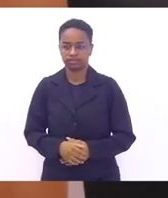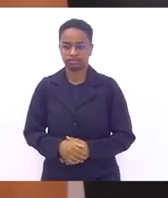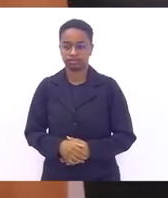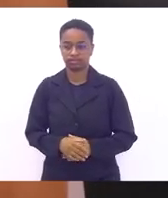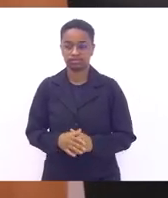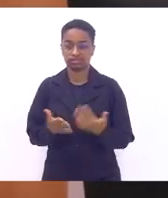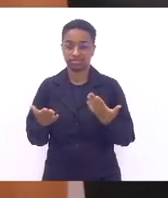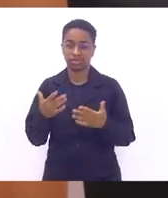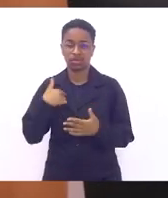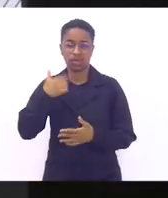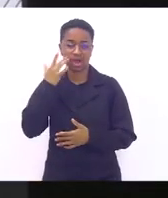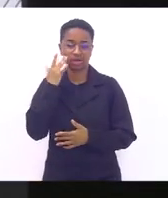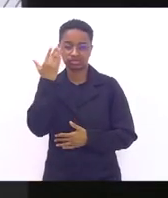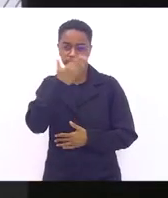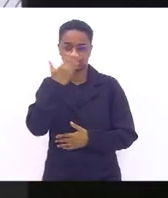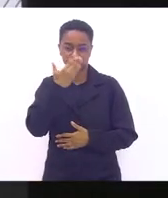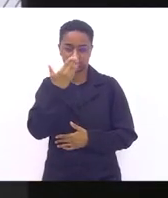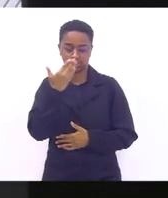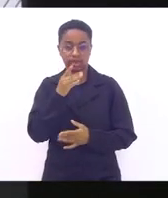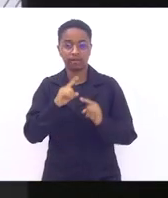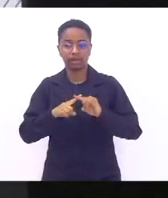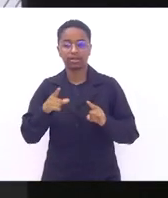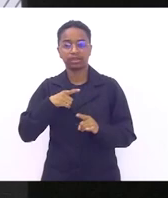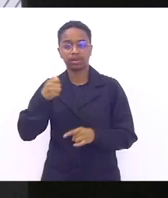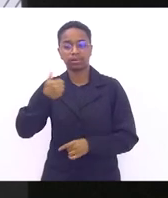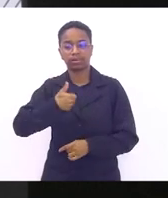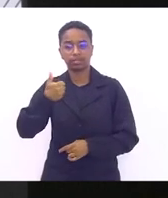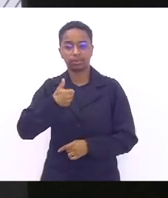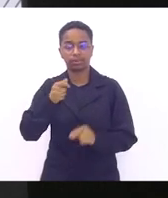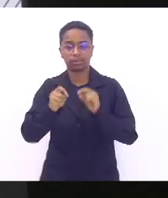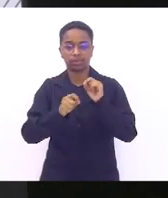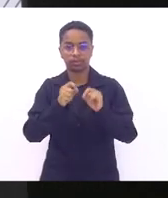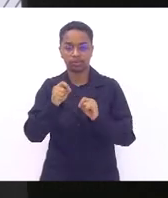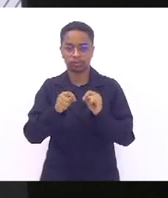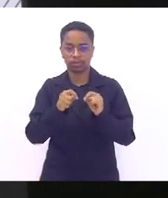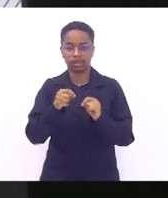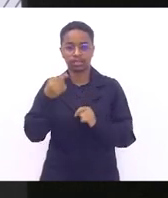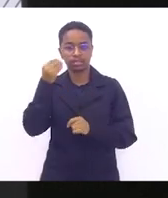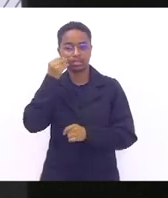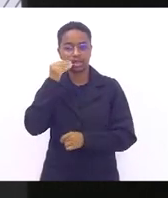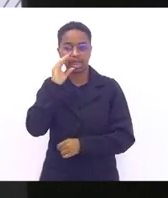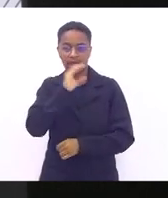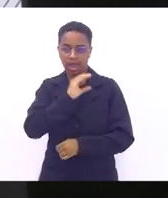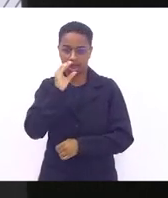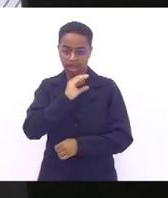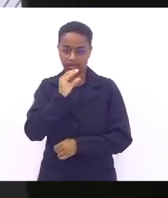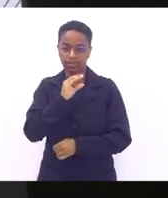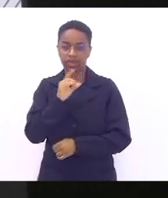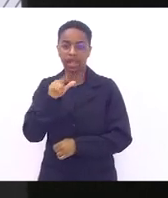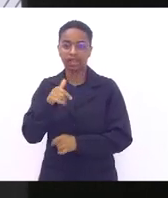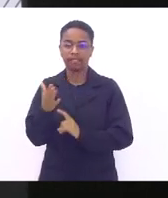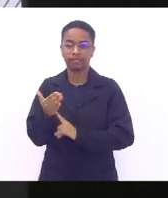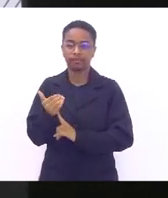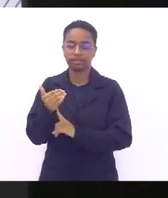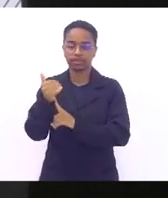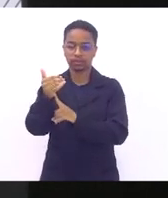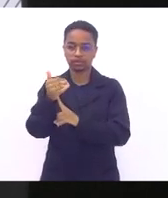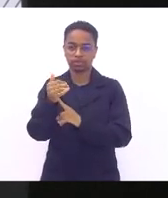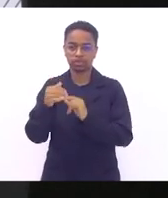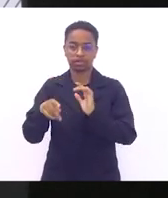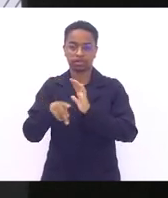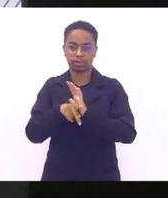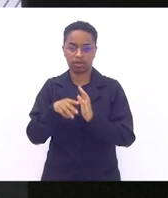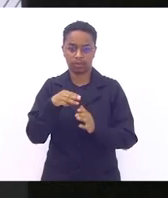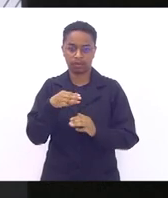de foco. Aquele fluxo primeiro, na verdade, a gente tem os testes rápidos moleculares, que foi uma tecnologia que o Ministério